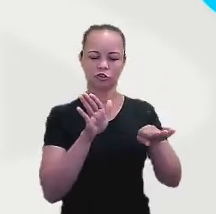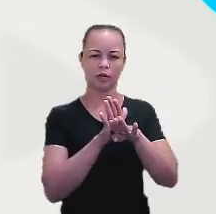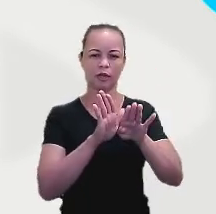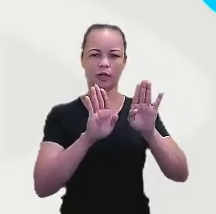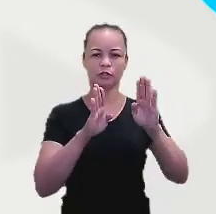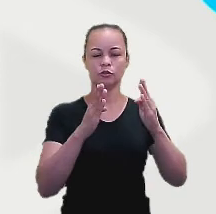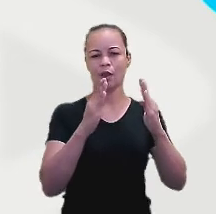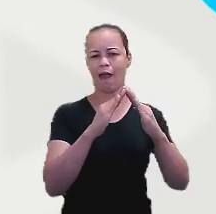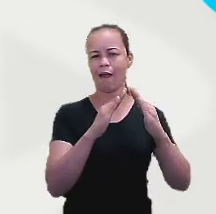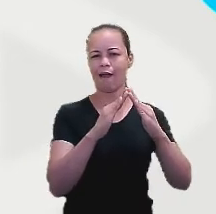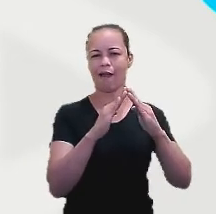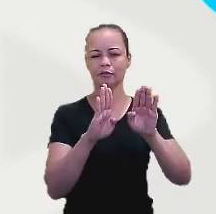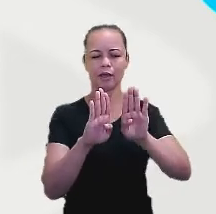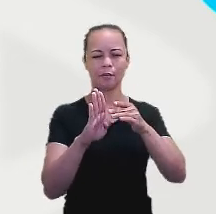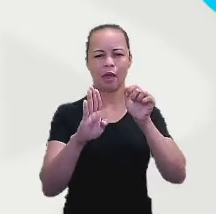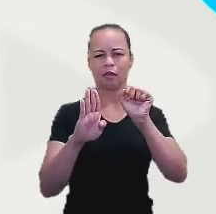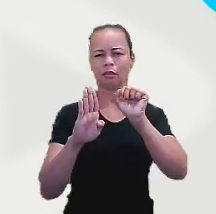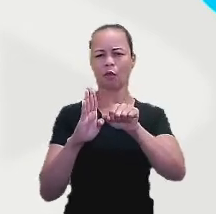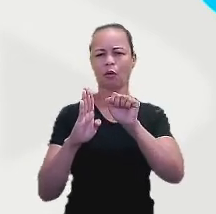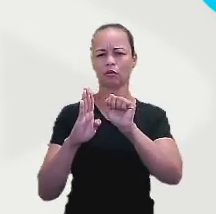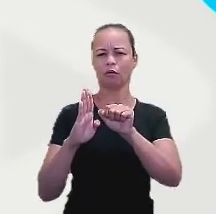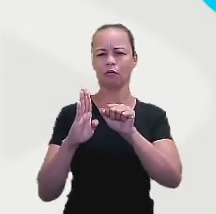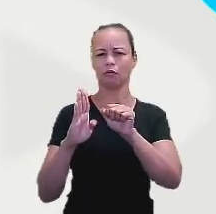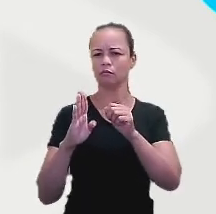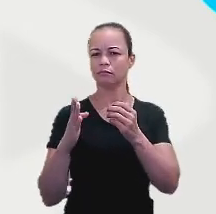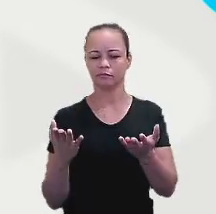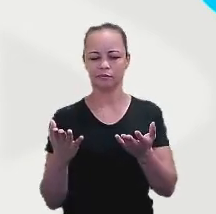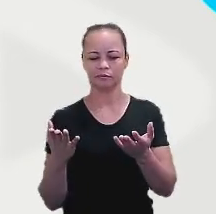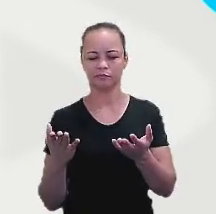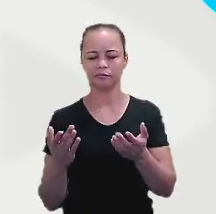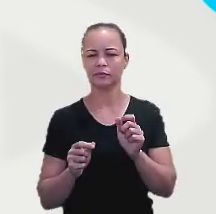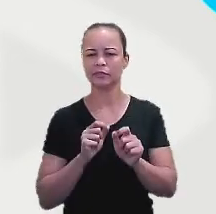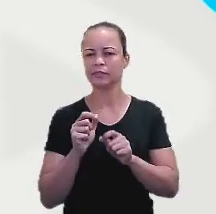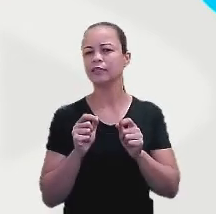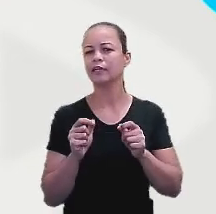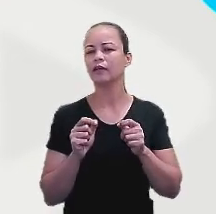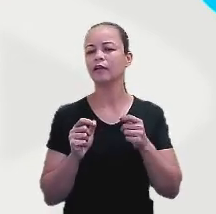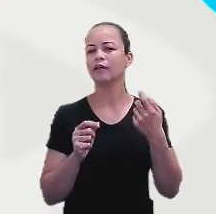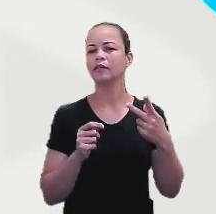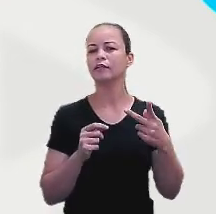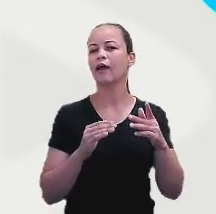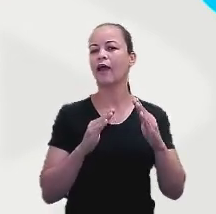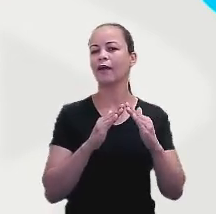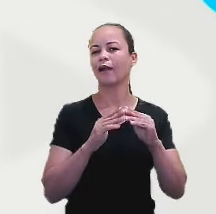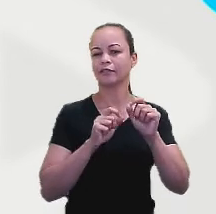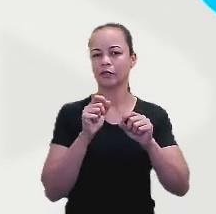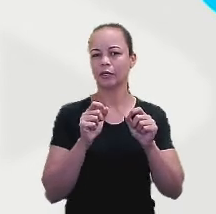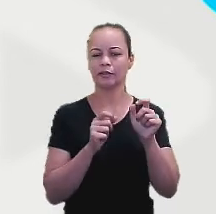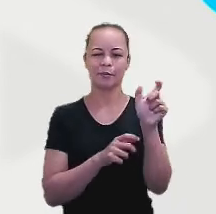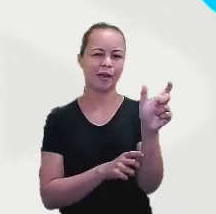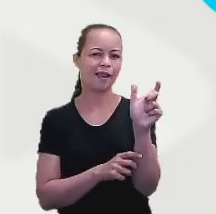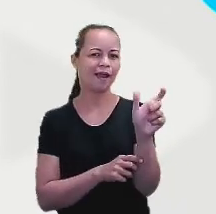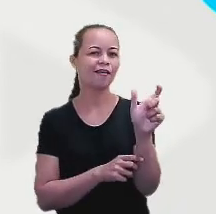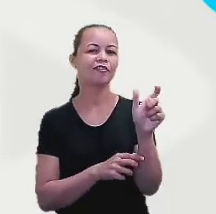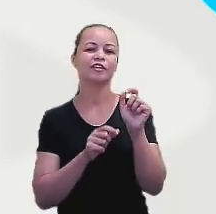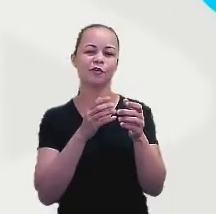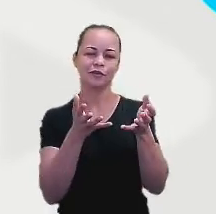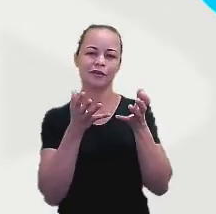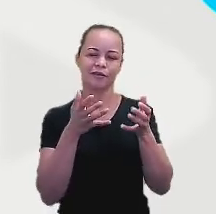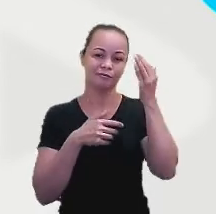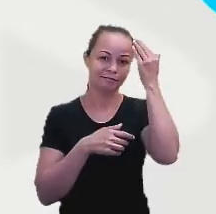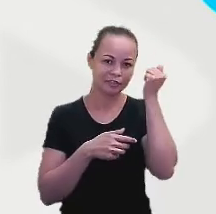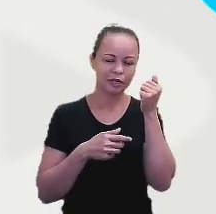e batendo lá, ó, toque, toque. Então, de quem vai ser essa casa? Vai ser a casa da palavra que eu quero saber identificar